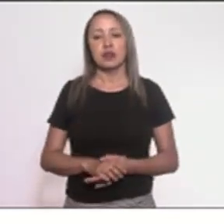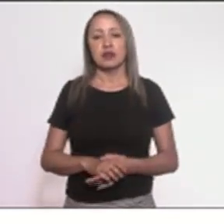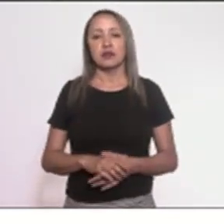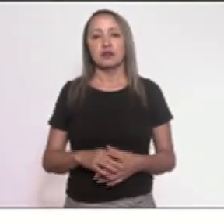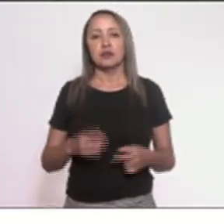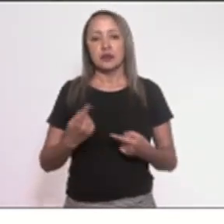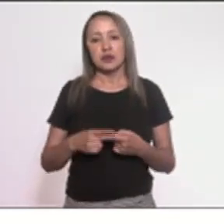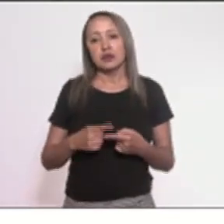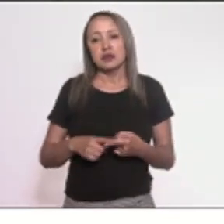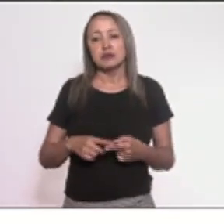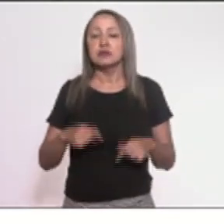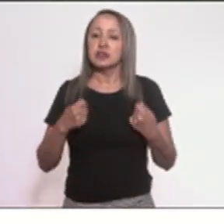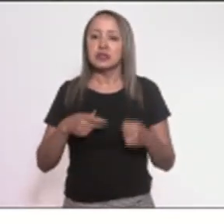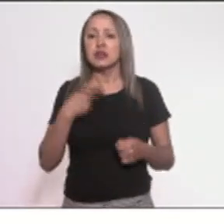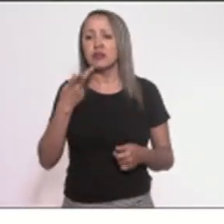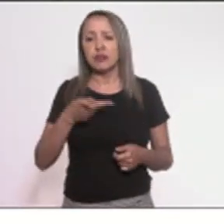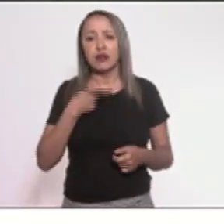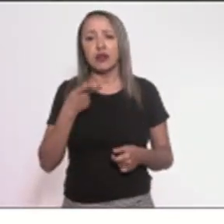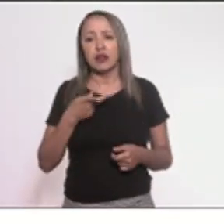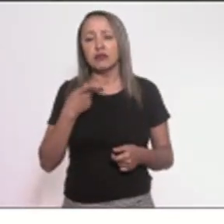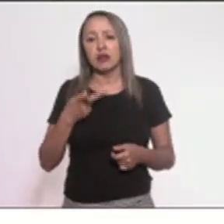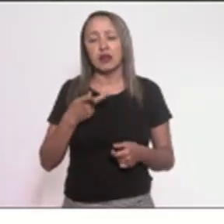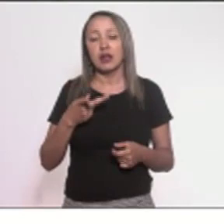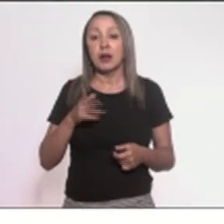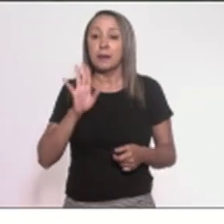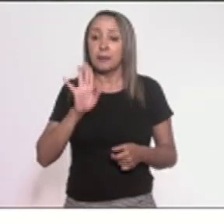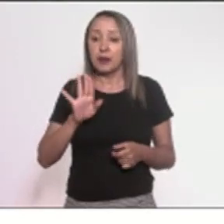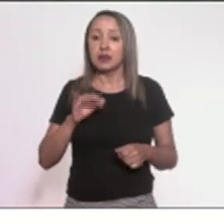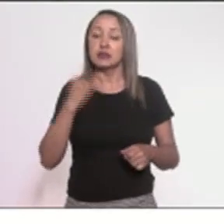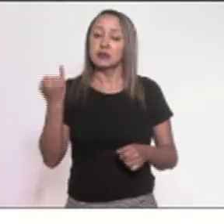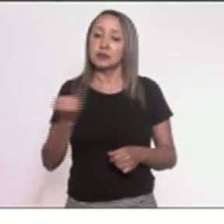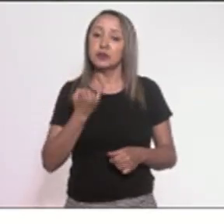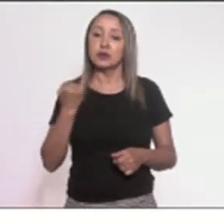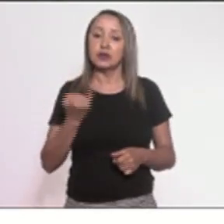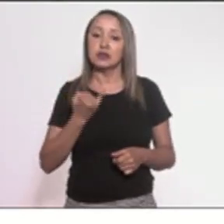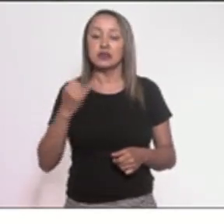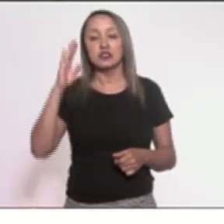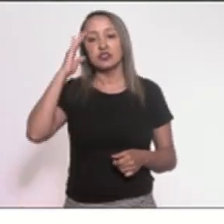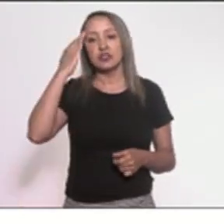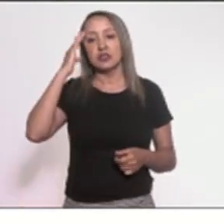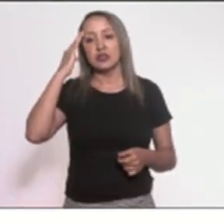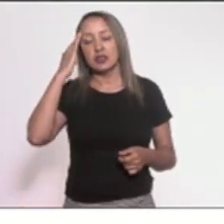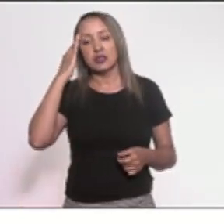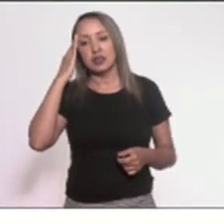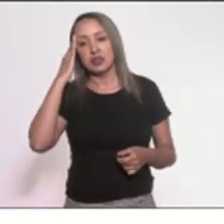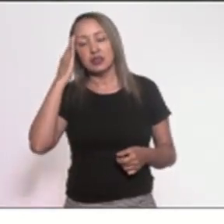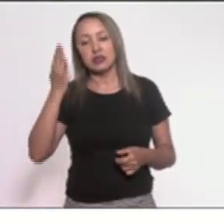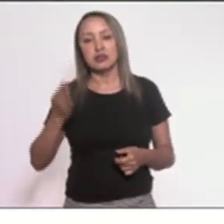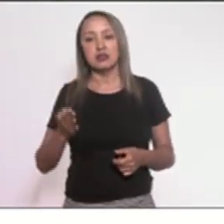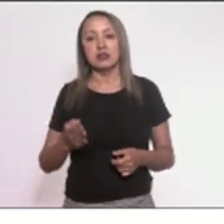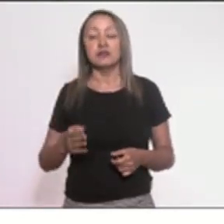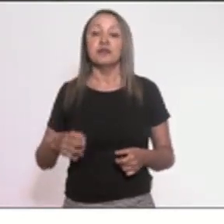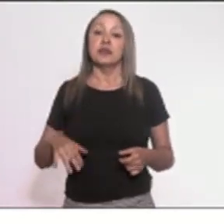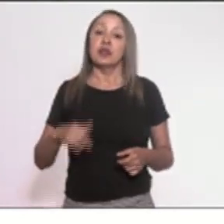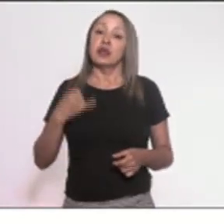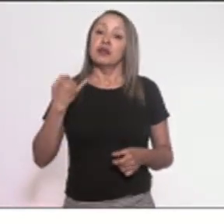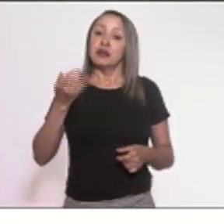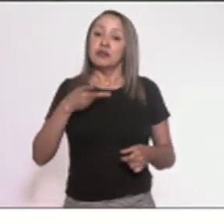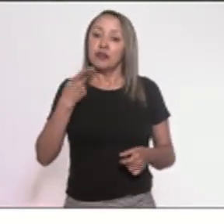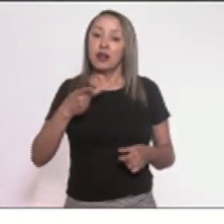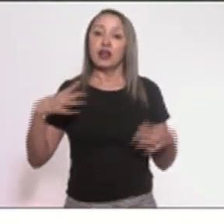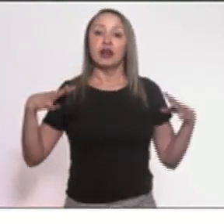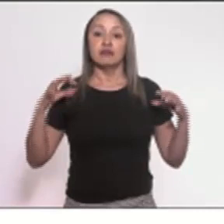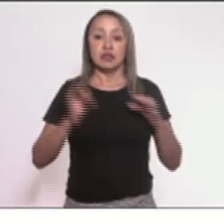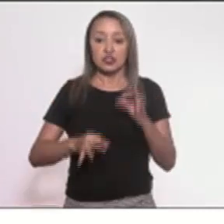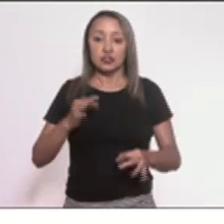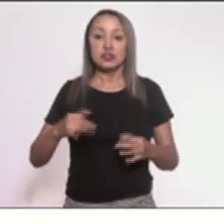depor como é seu dever como testemunha, mas é importante também entender que ao perder o seu dia de folga, na verdade,